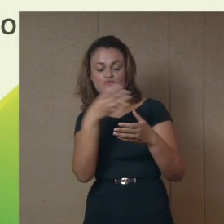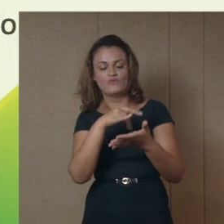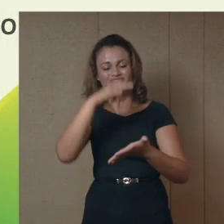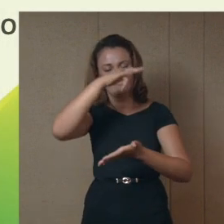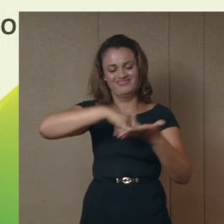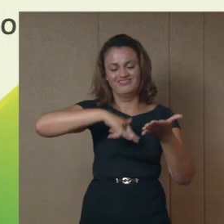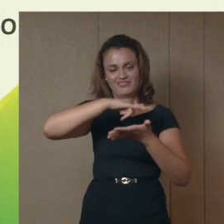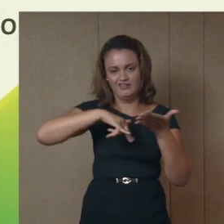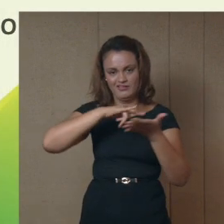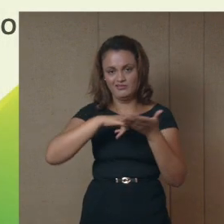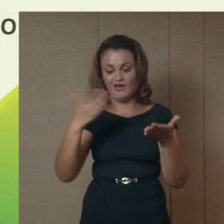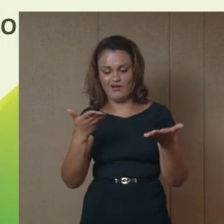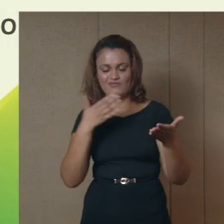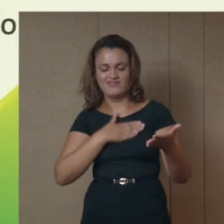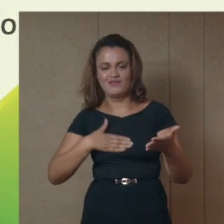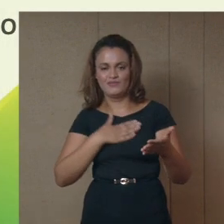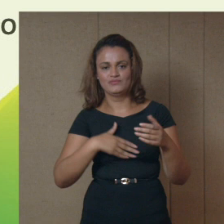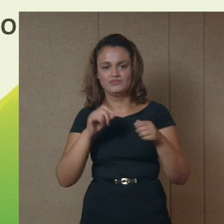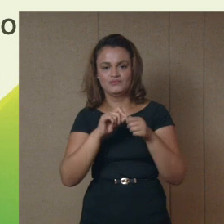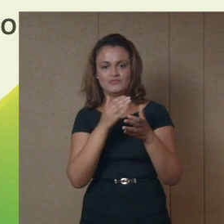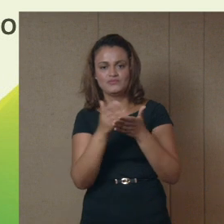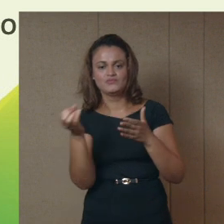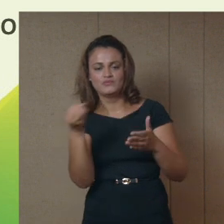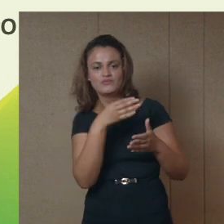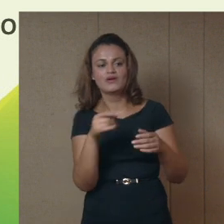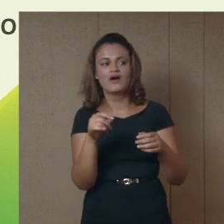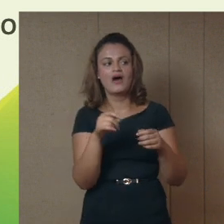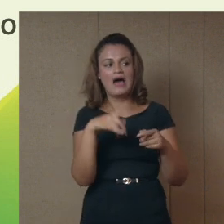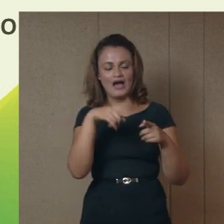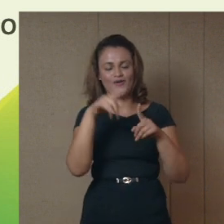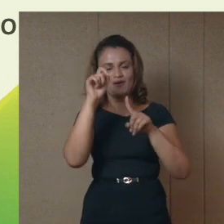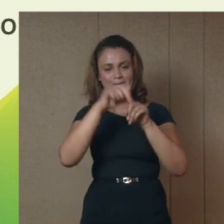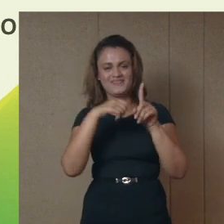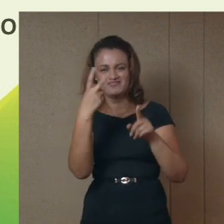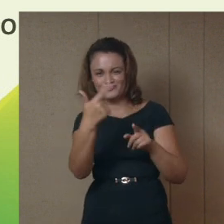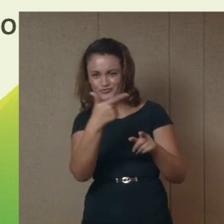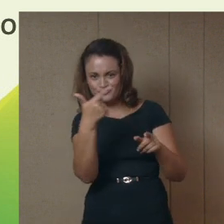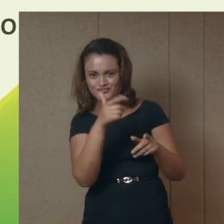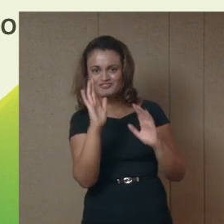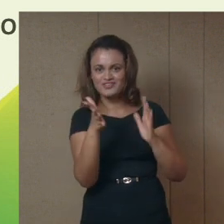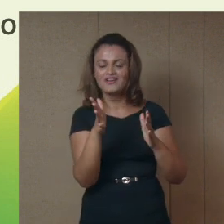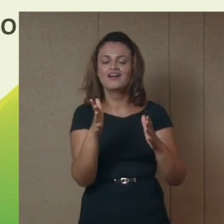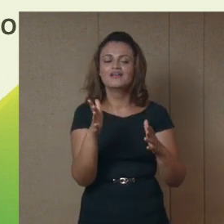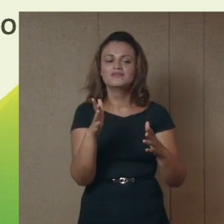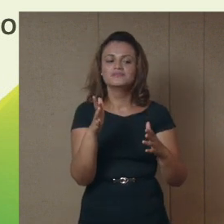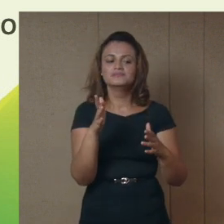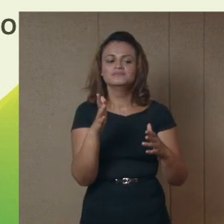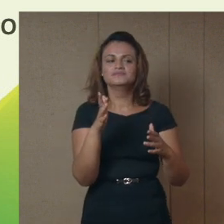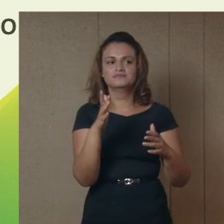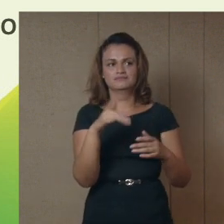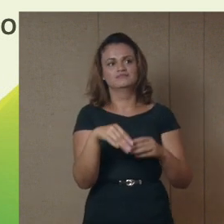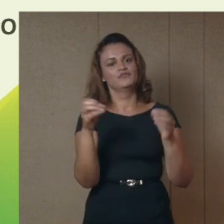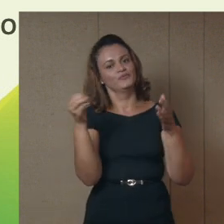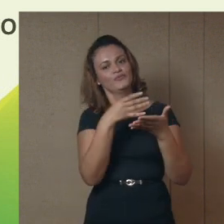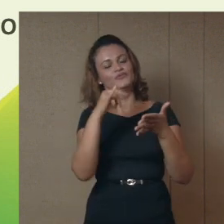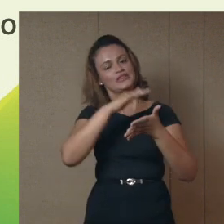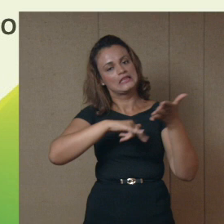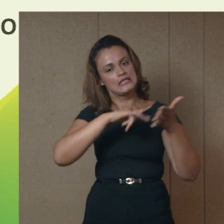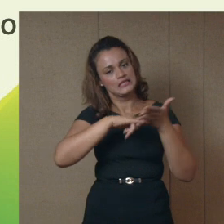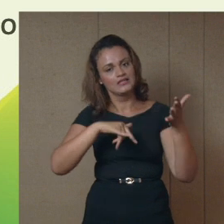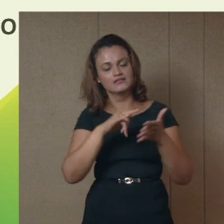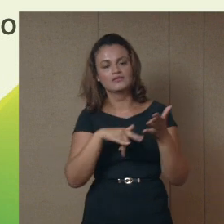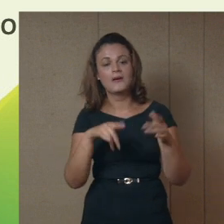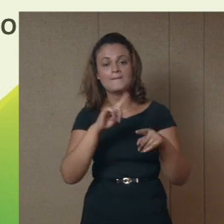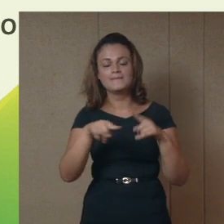fiz saiu agora em agosto está completando este mês dois meses da nova é do novo decreto da